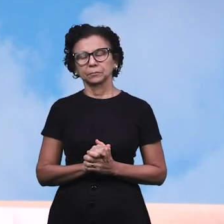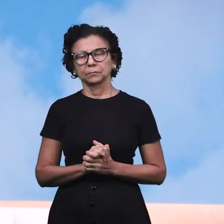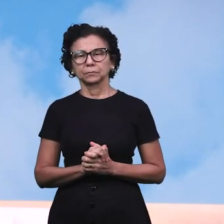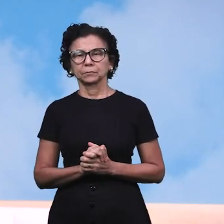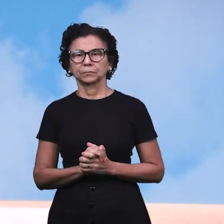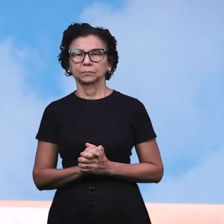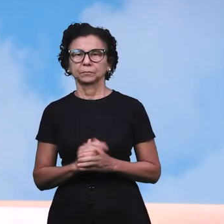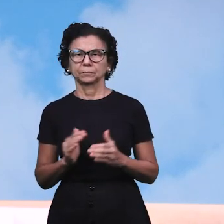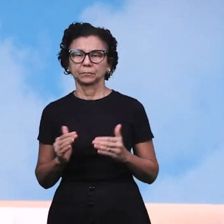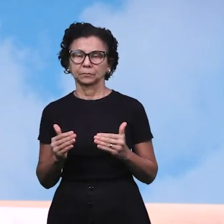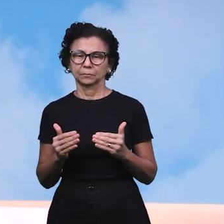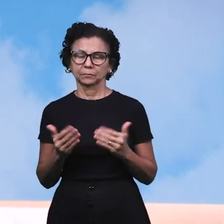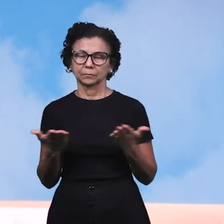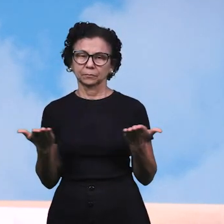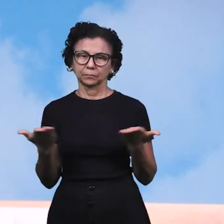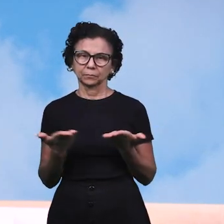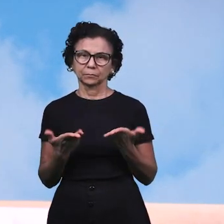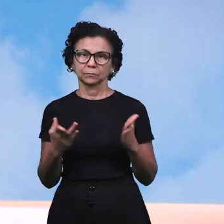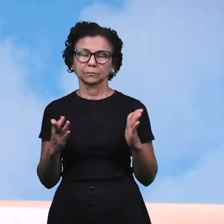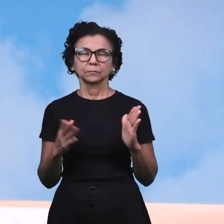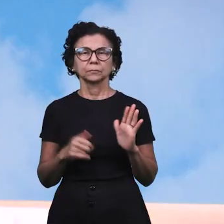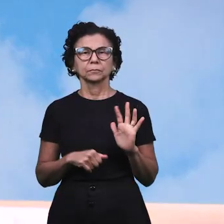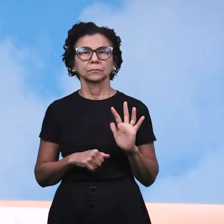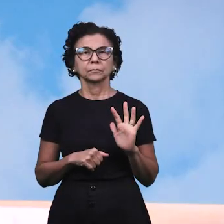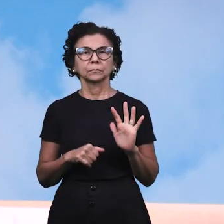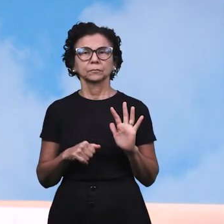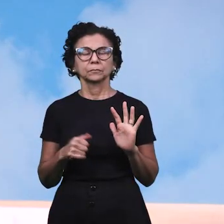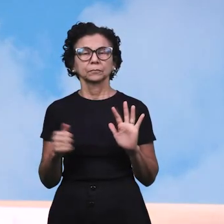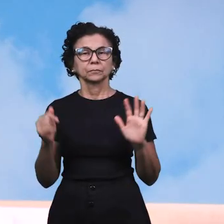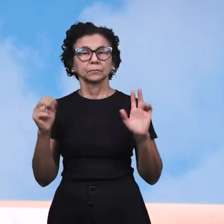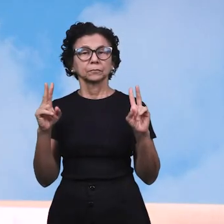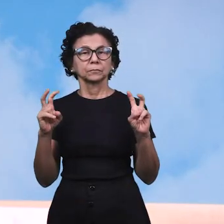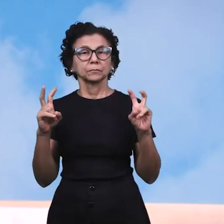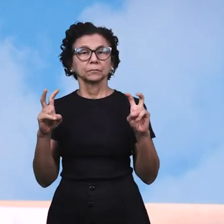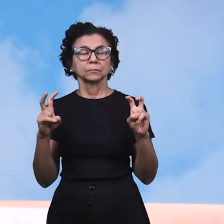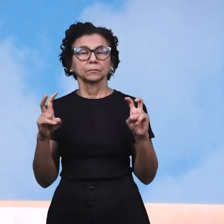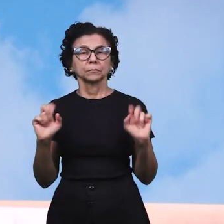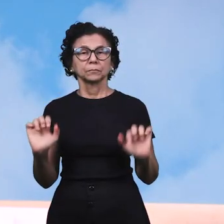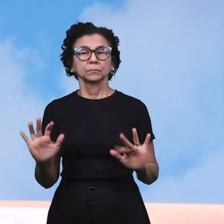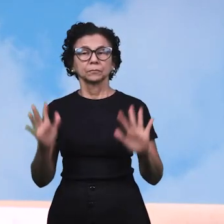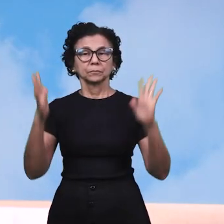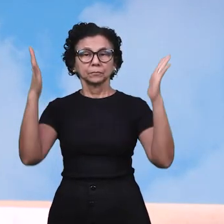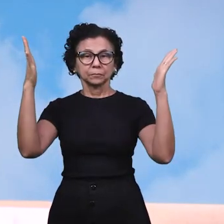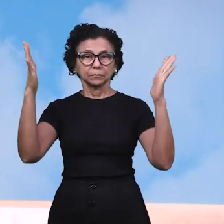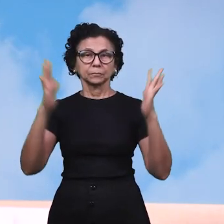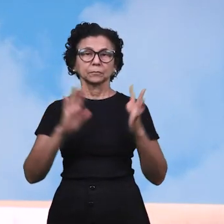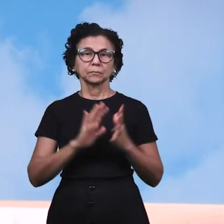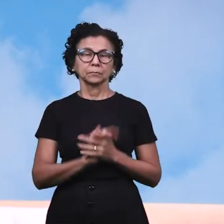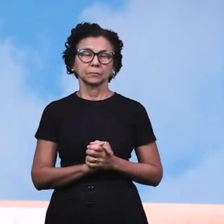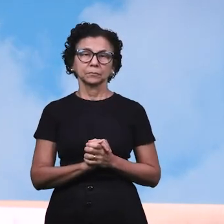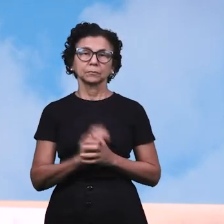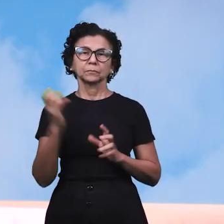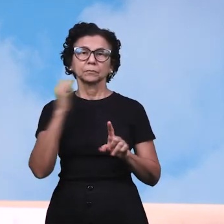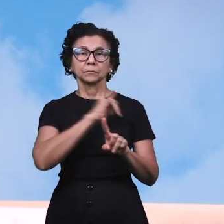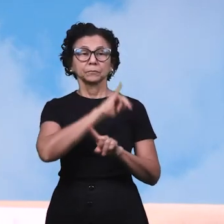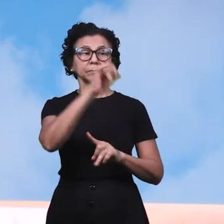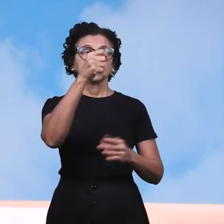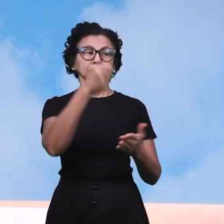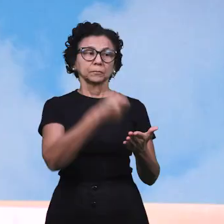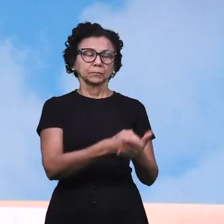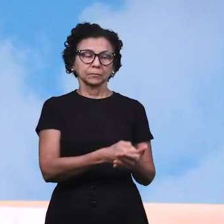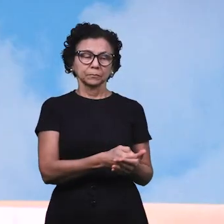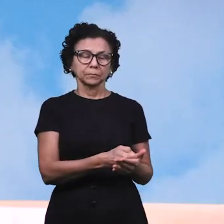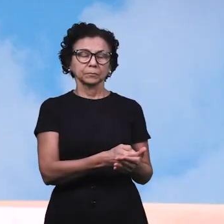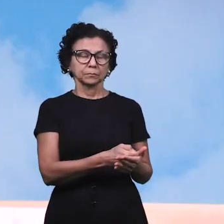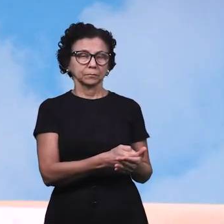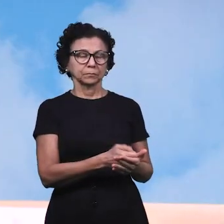José que eles não sabiam. Toda a profecia estava se cumprindo diante deles e